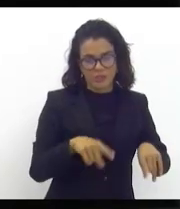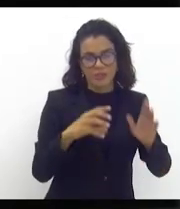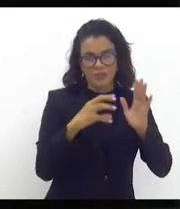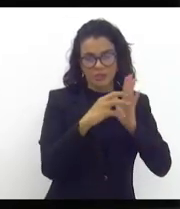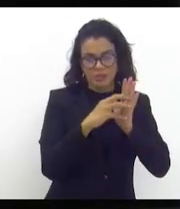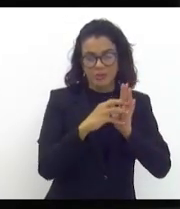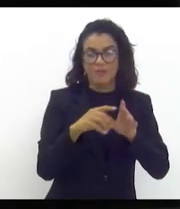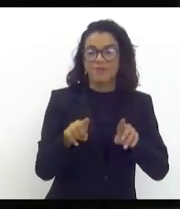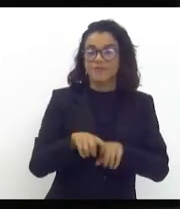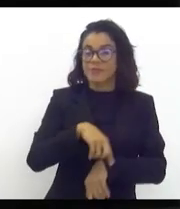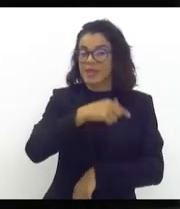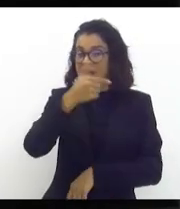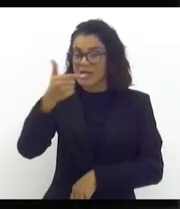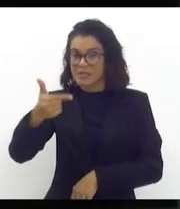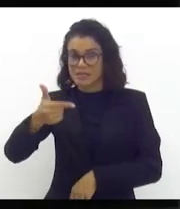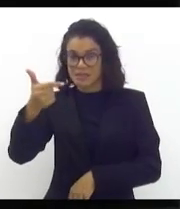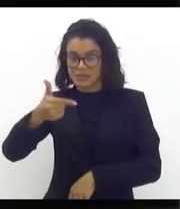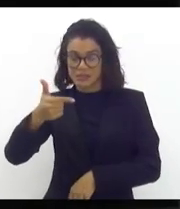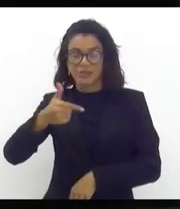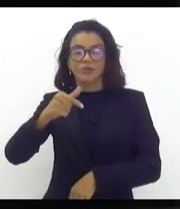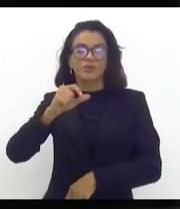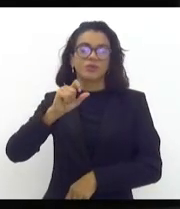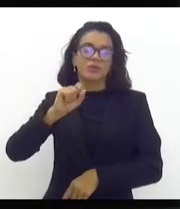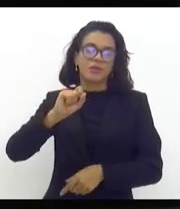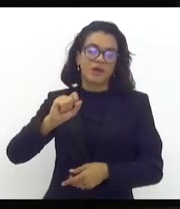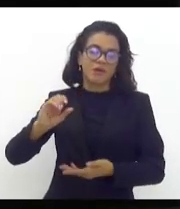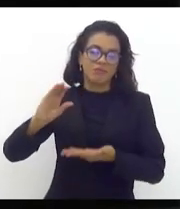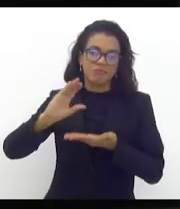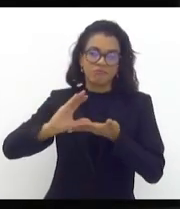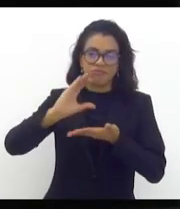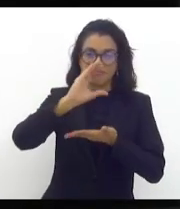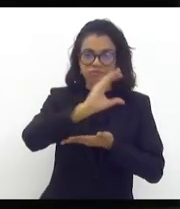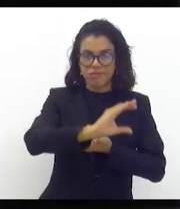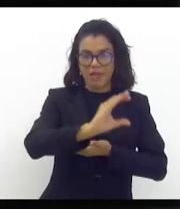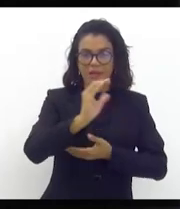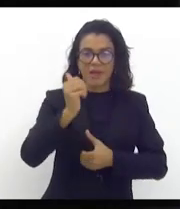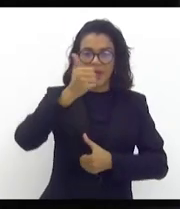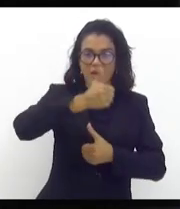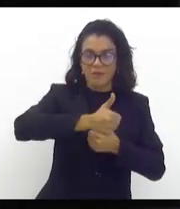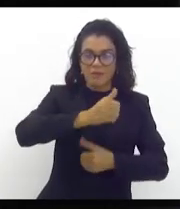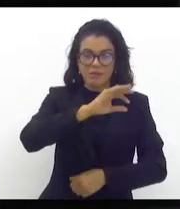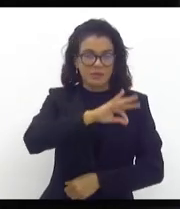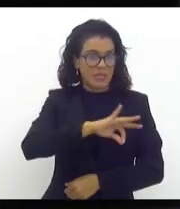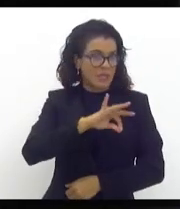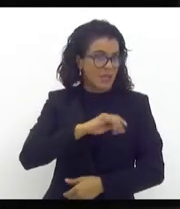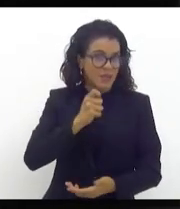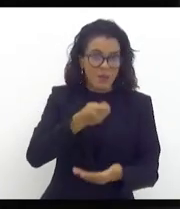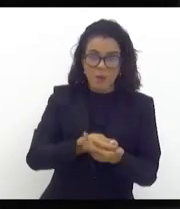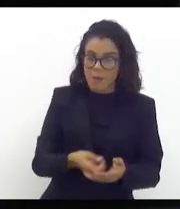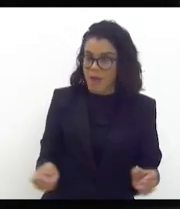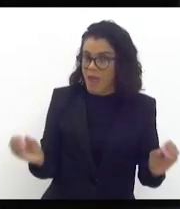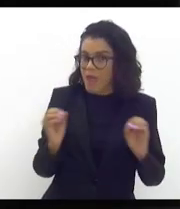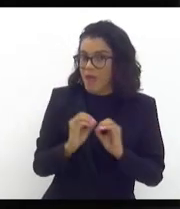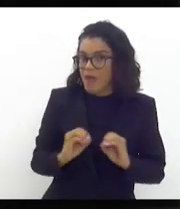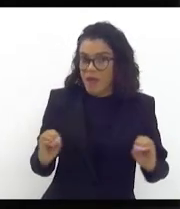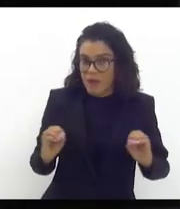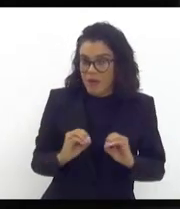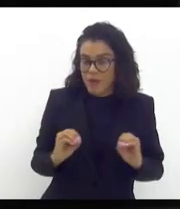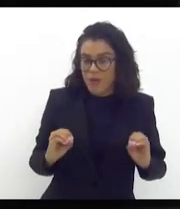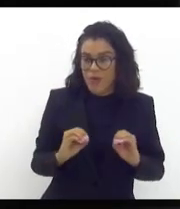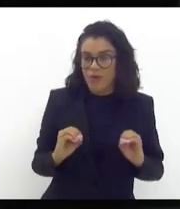A segunda parcela da reposição salarial não foi paga, né? E